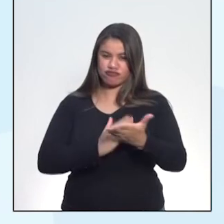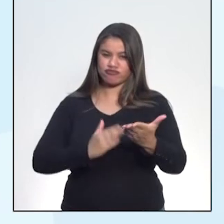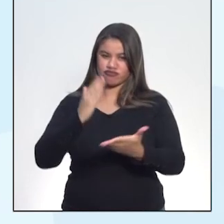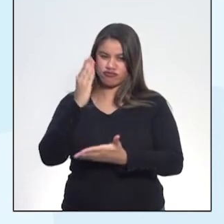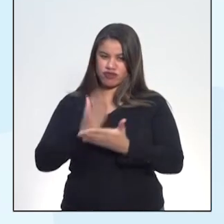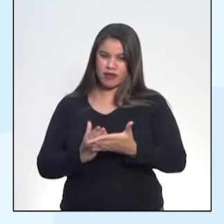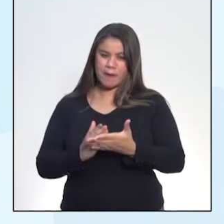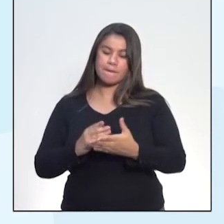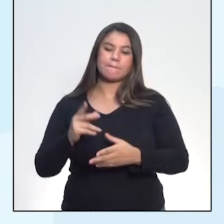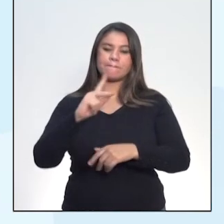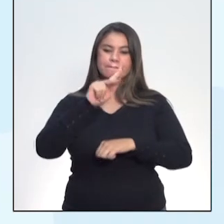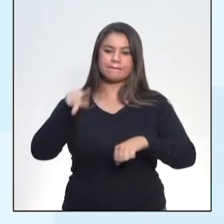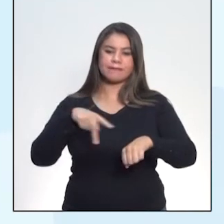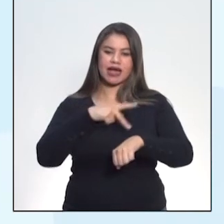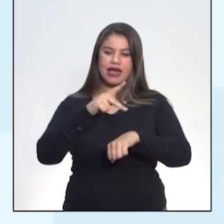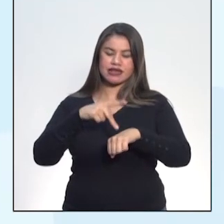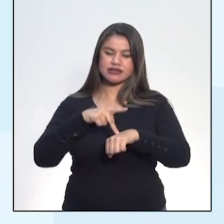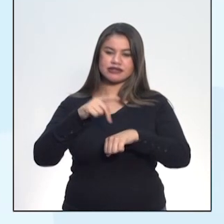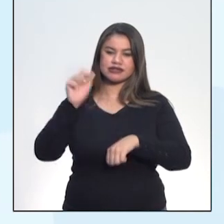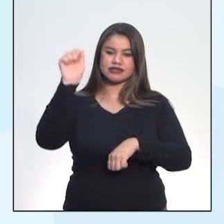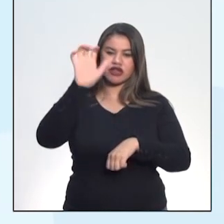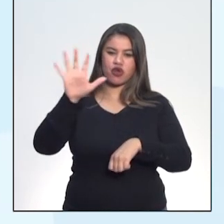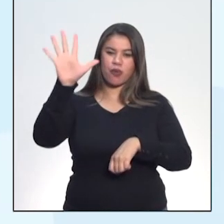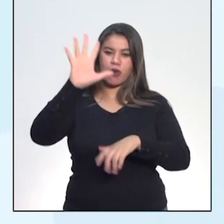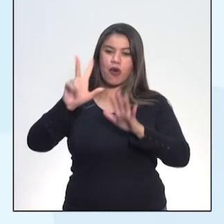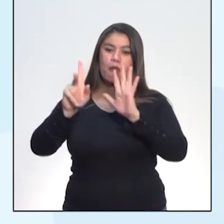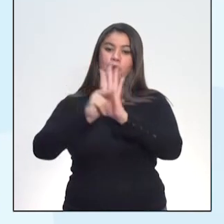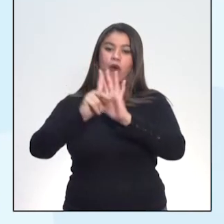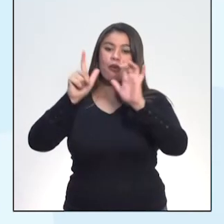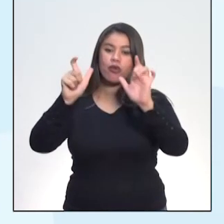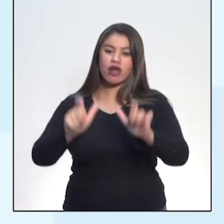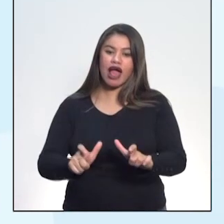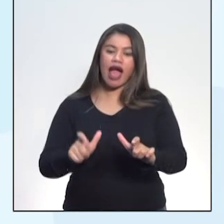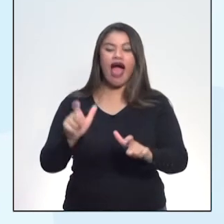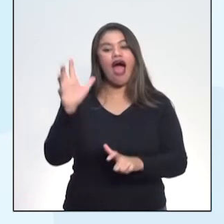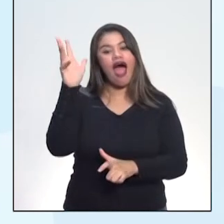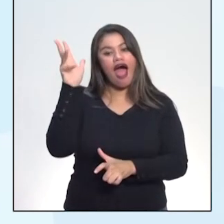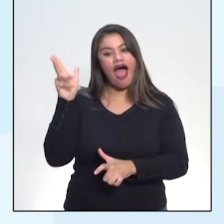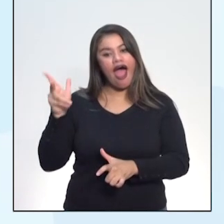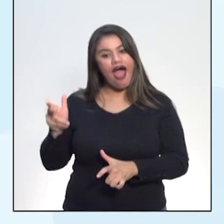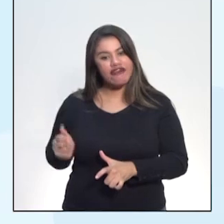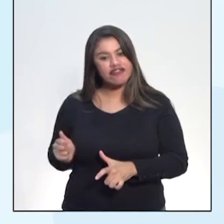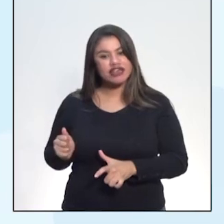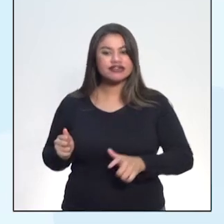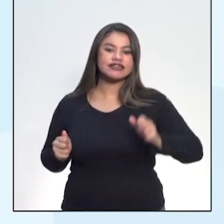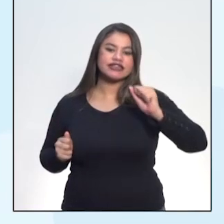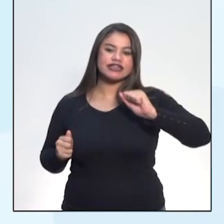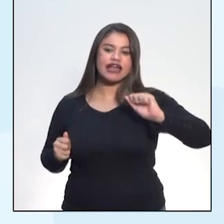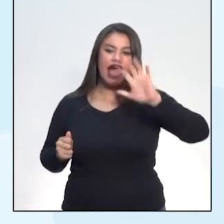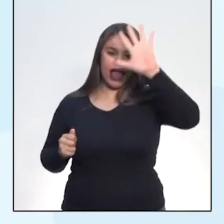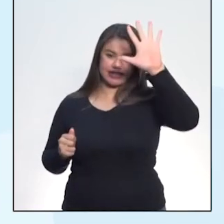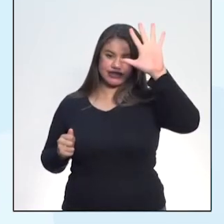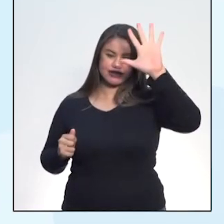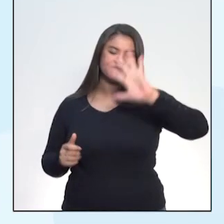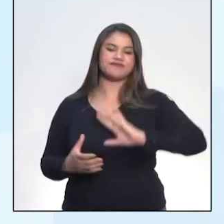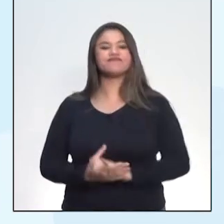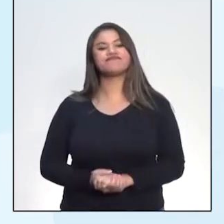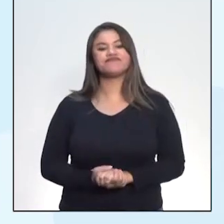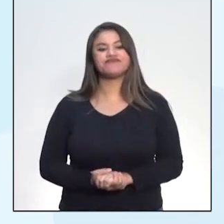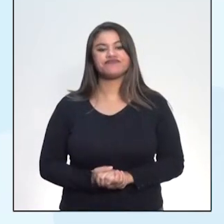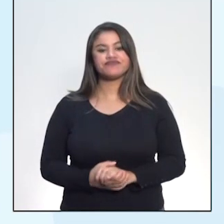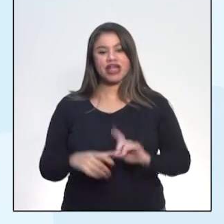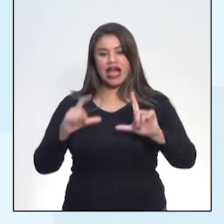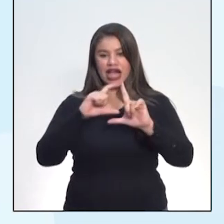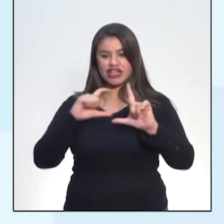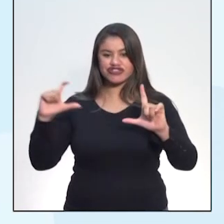na África e na Ásia, ok? A A charge, o texto